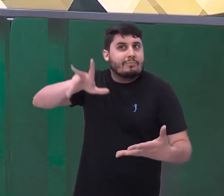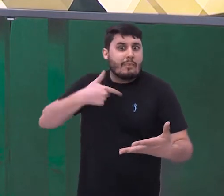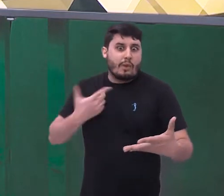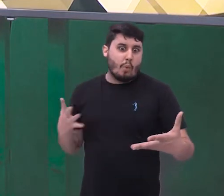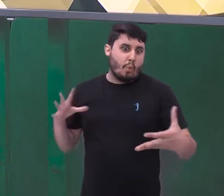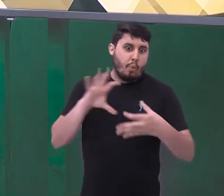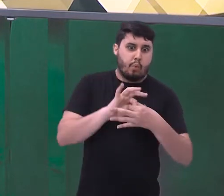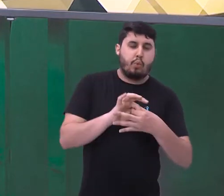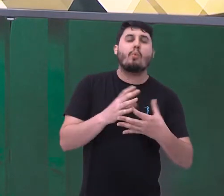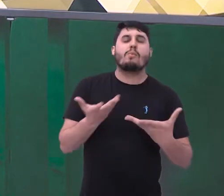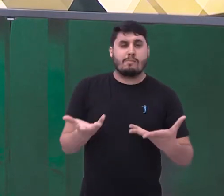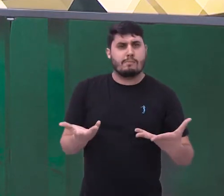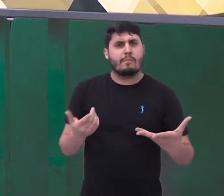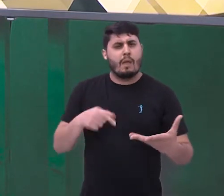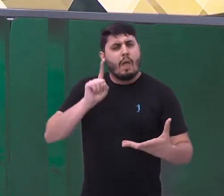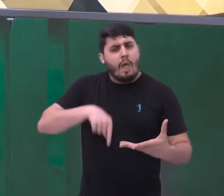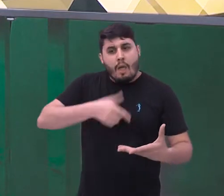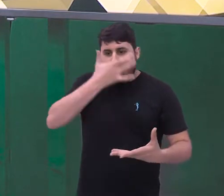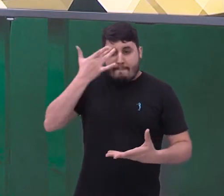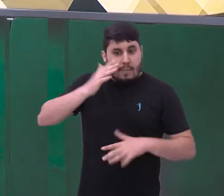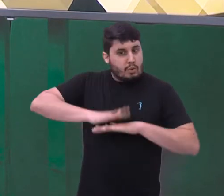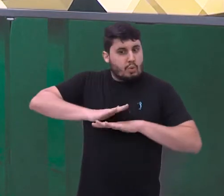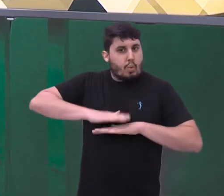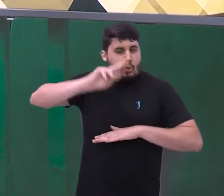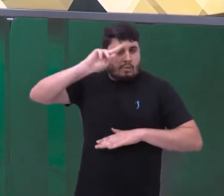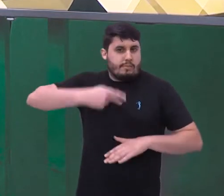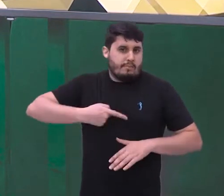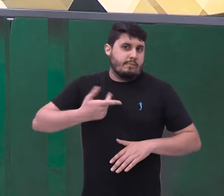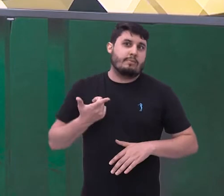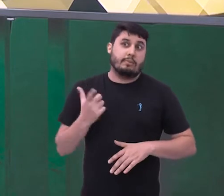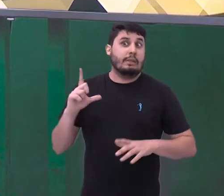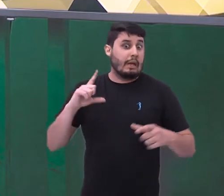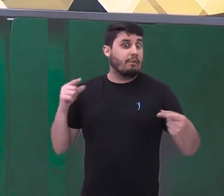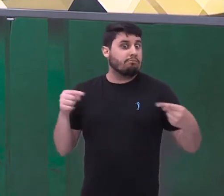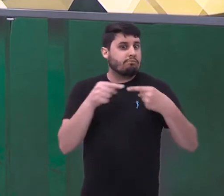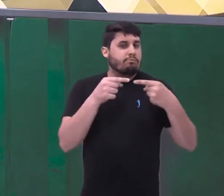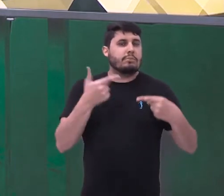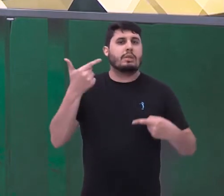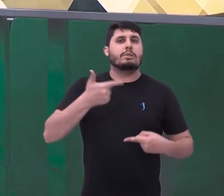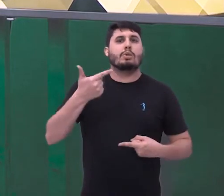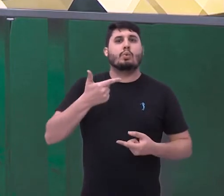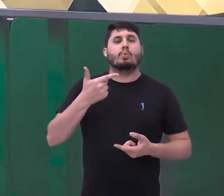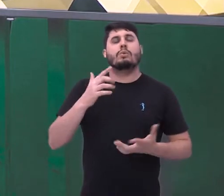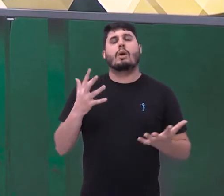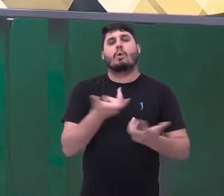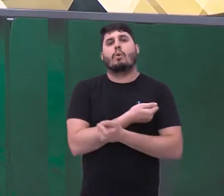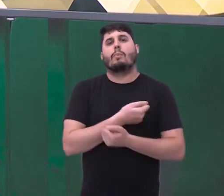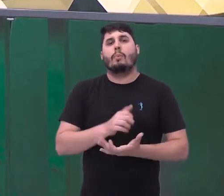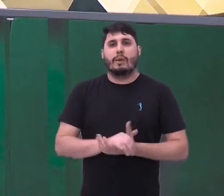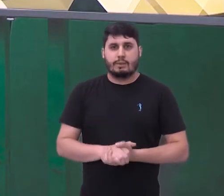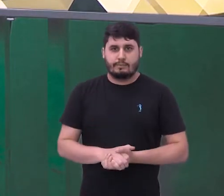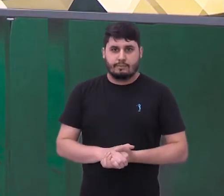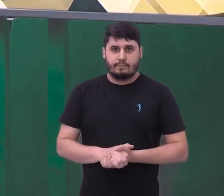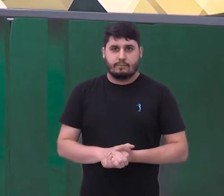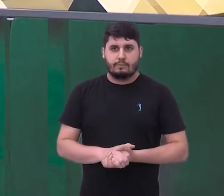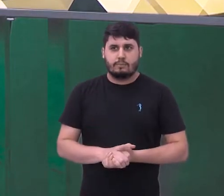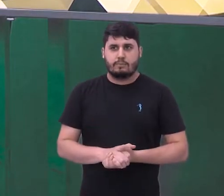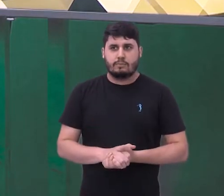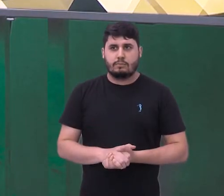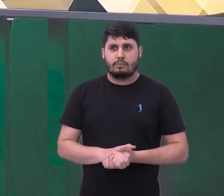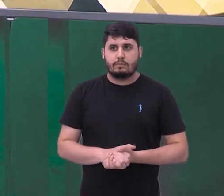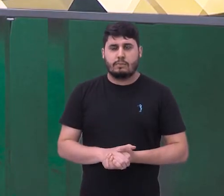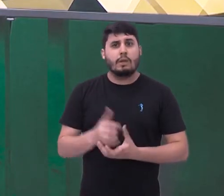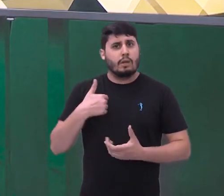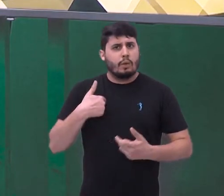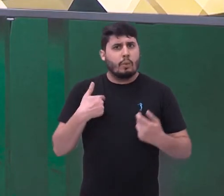outra pessoa a pensar nesse fato. É isso que diz essa segunda competência.